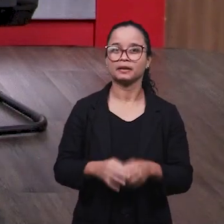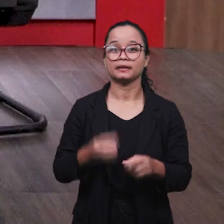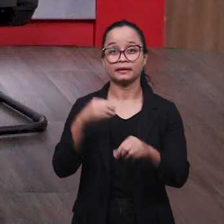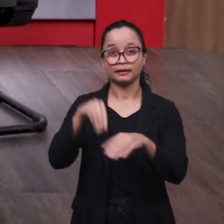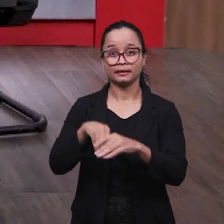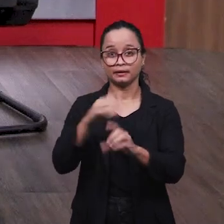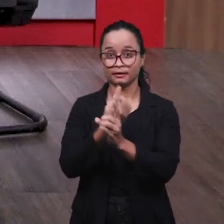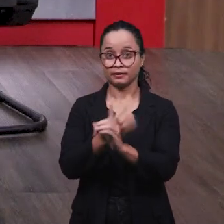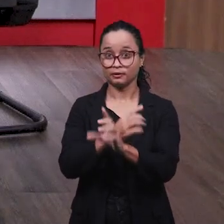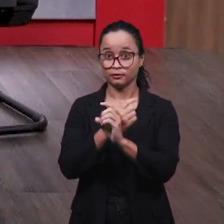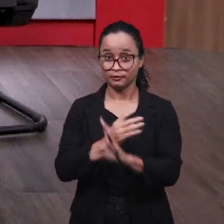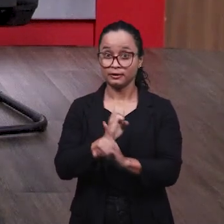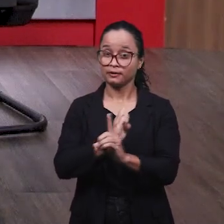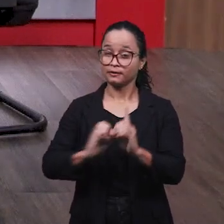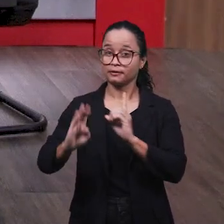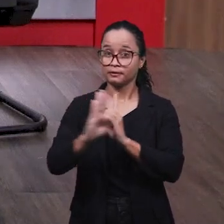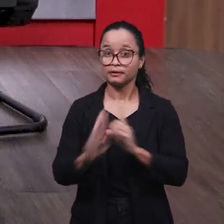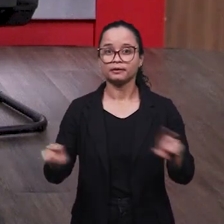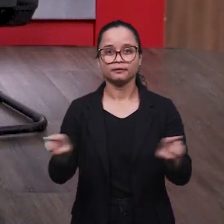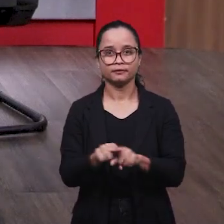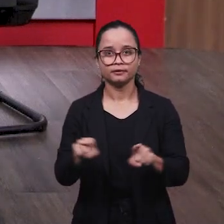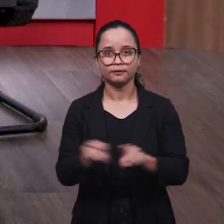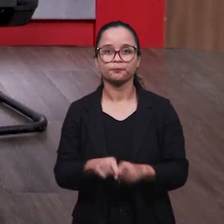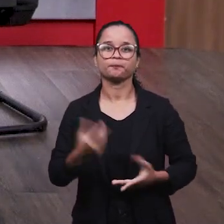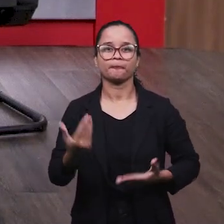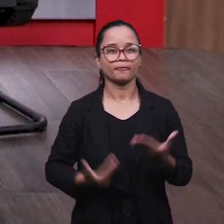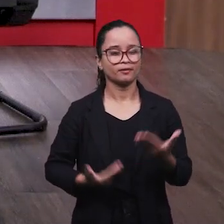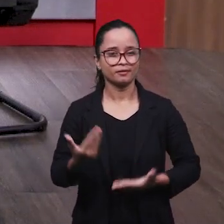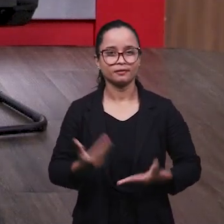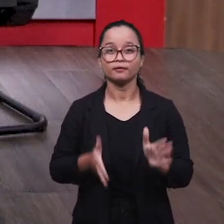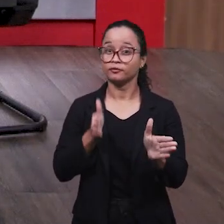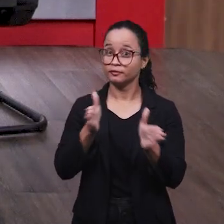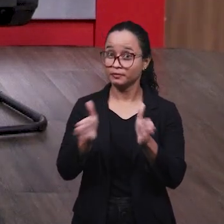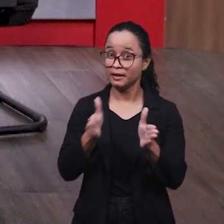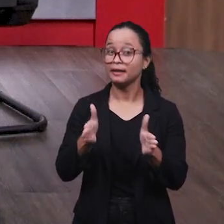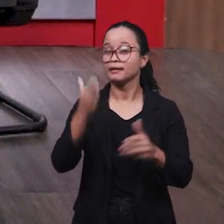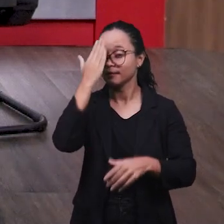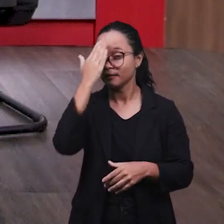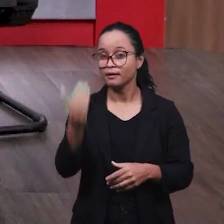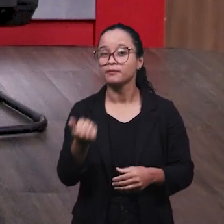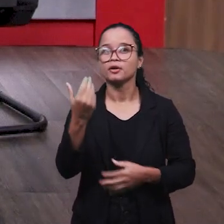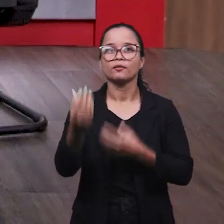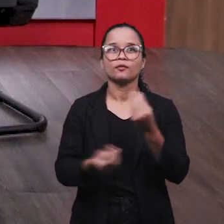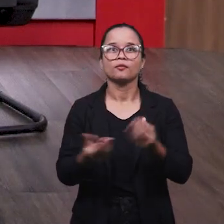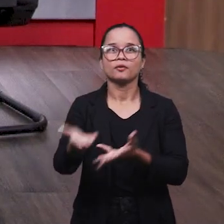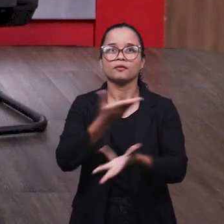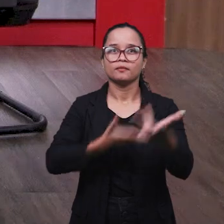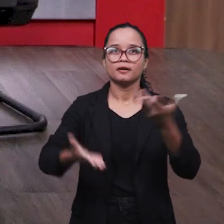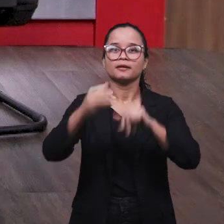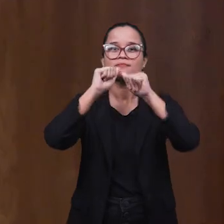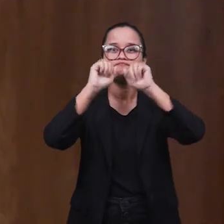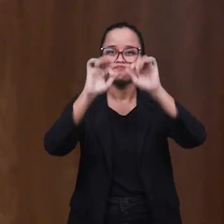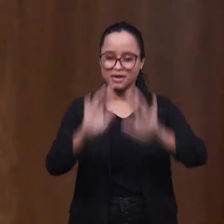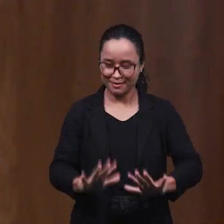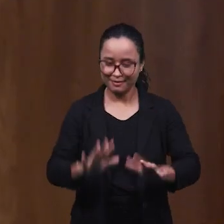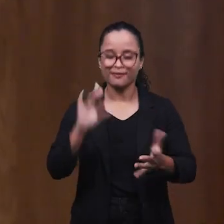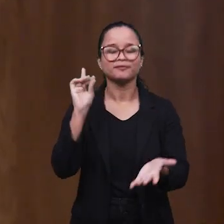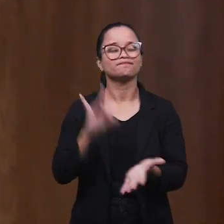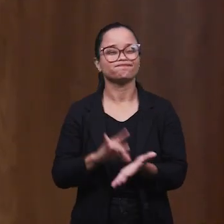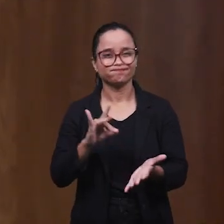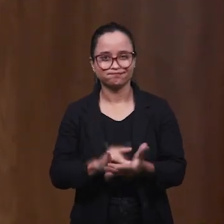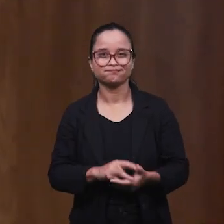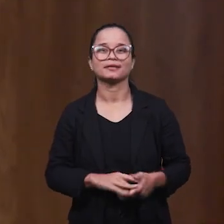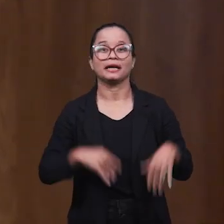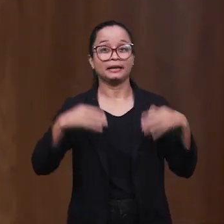doutrinas da escola bíblica e até mesmo nossos irmãos de acessibilidade precisam saber como participar dessa grande bênção. É verdade.